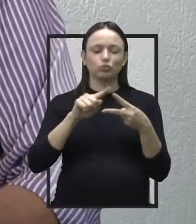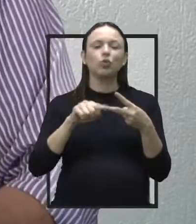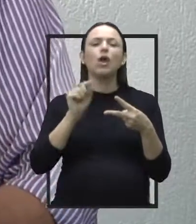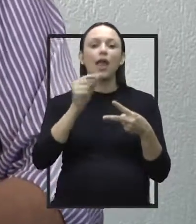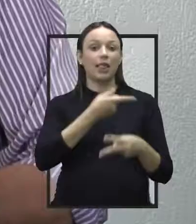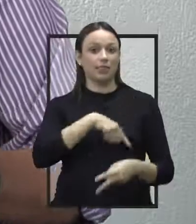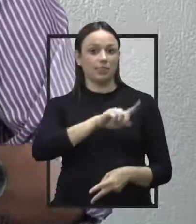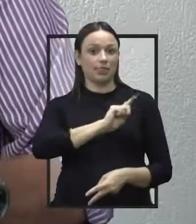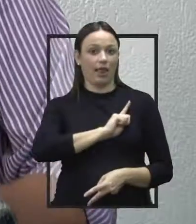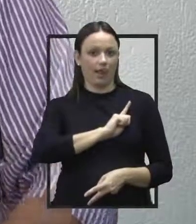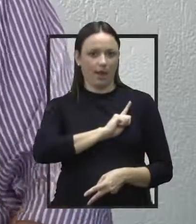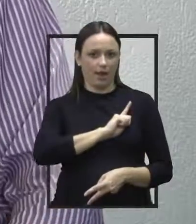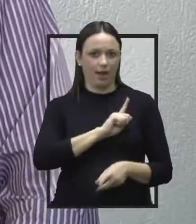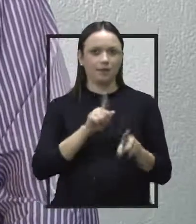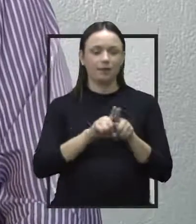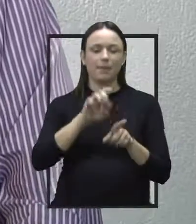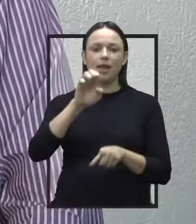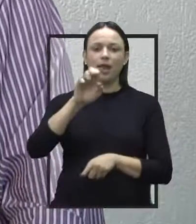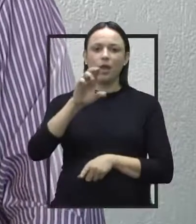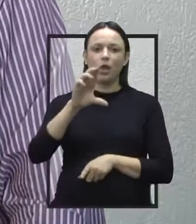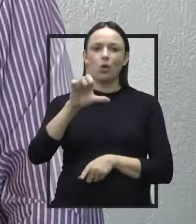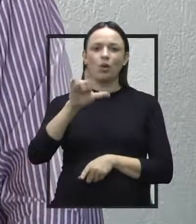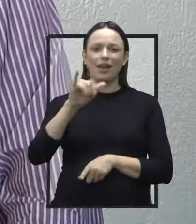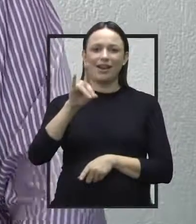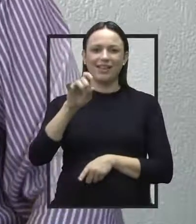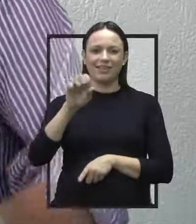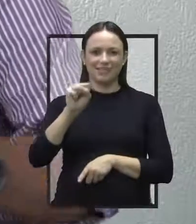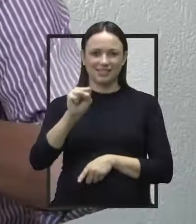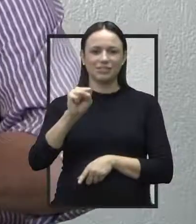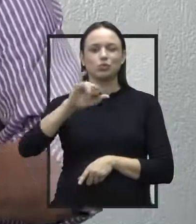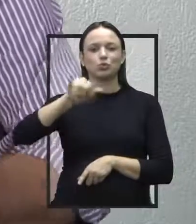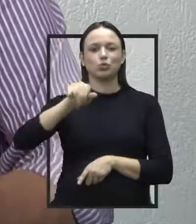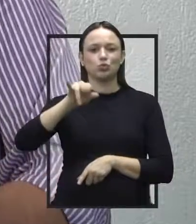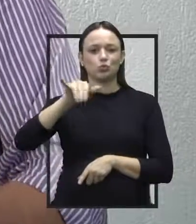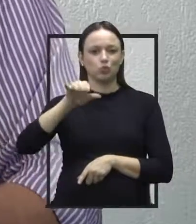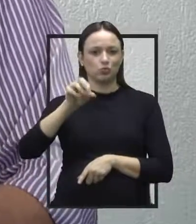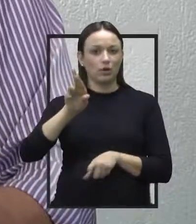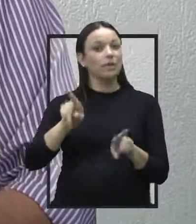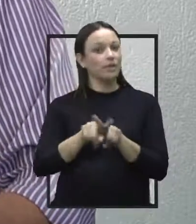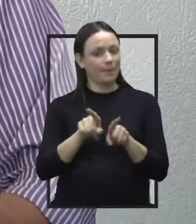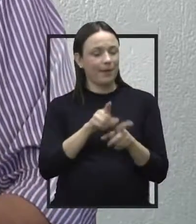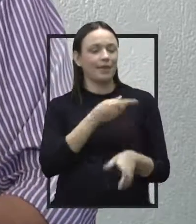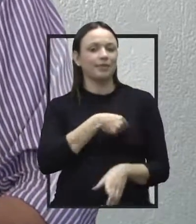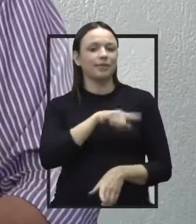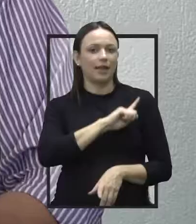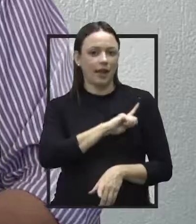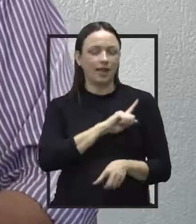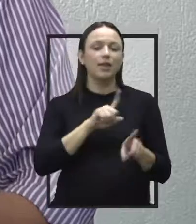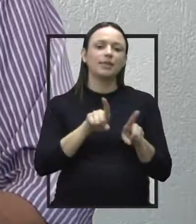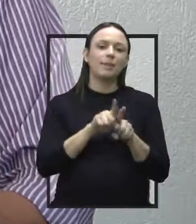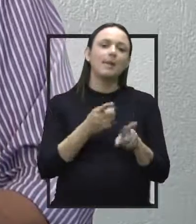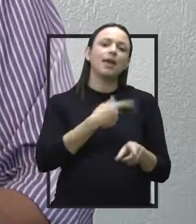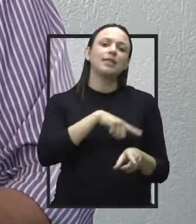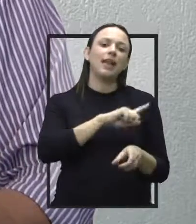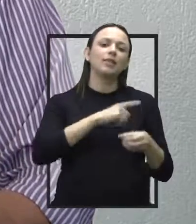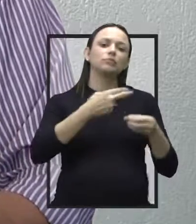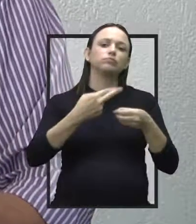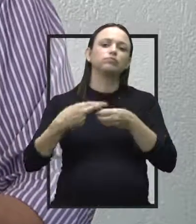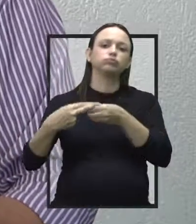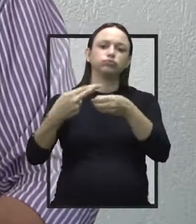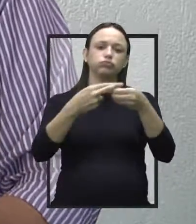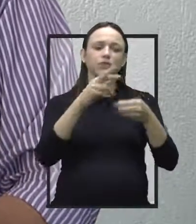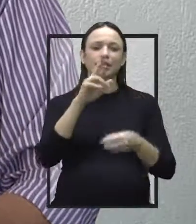de polícia, Dr. Euclides Francisco Salviato Júnior, que também é delegado, e o delegado seccional, Dr. Ricardo